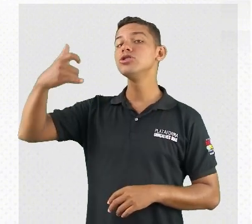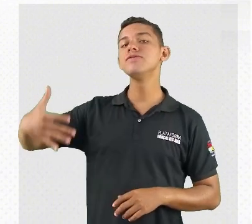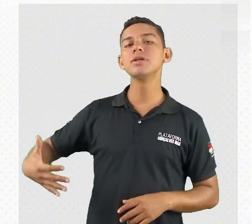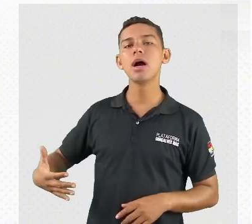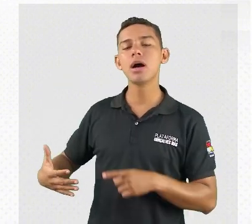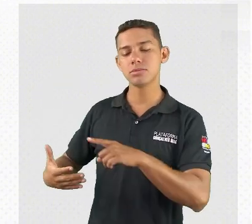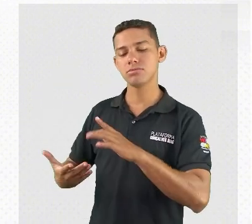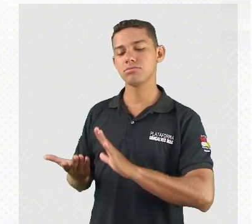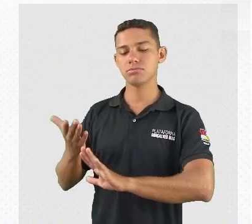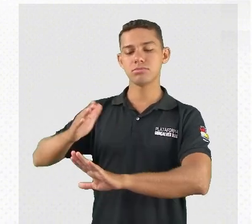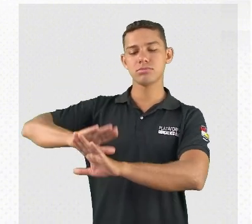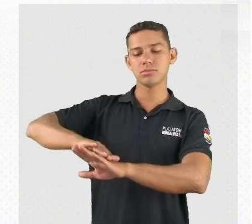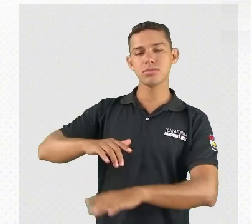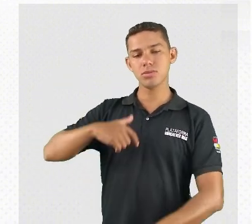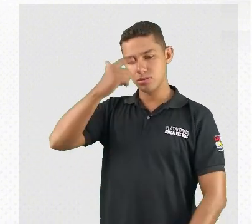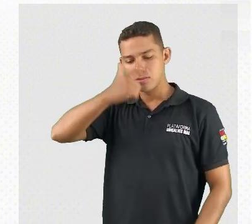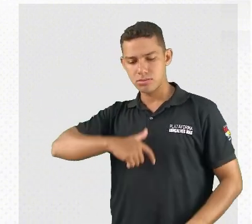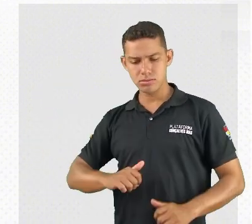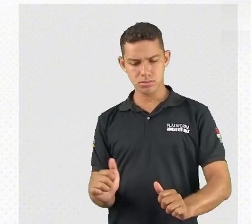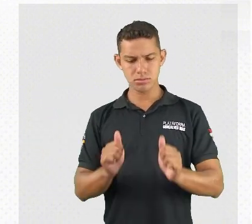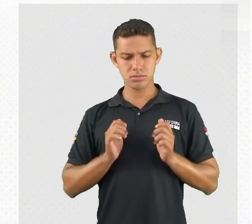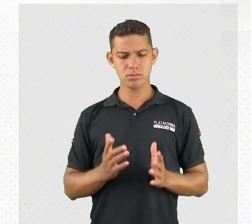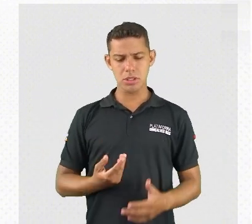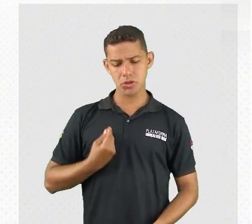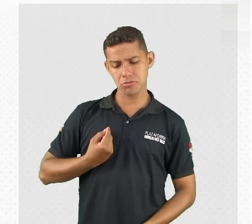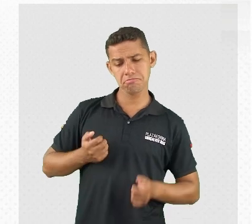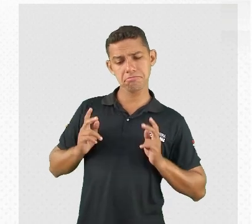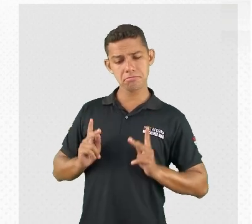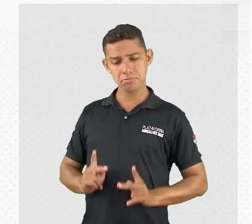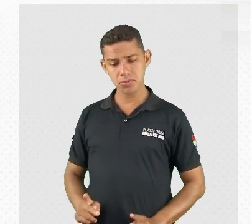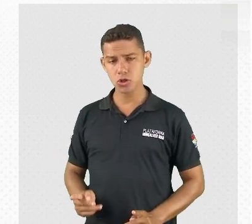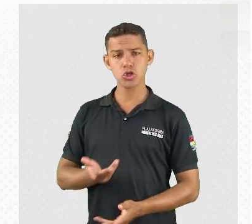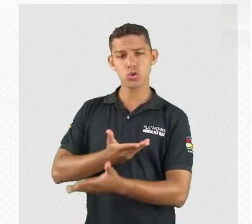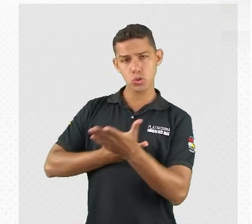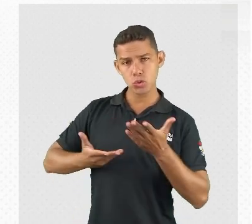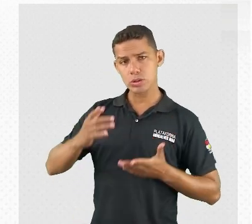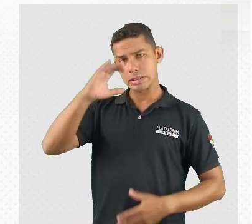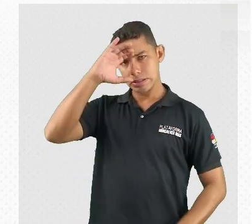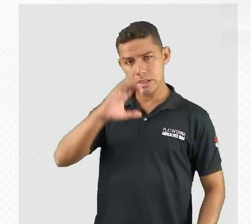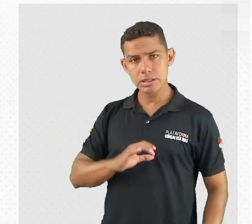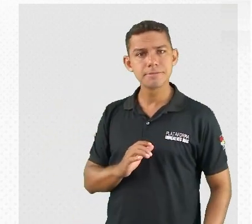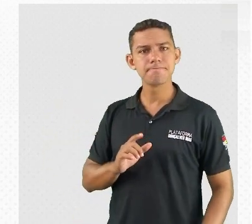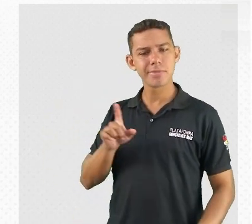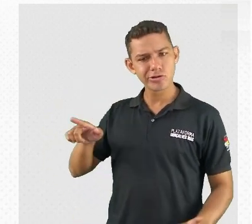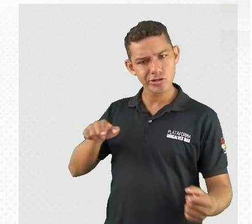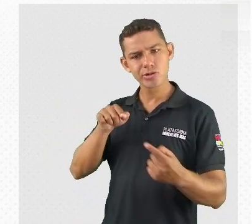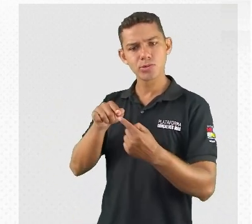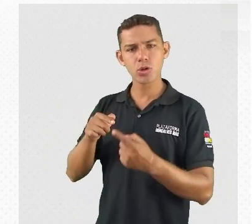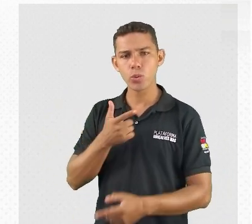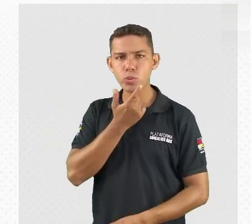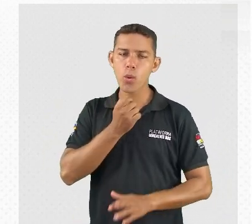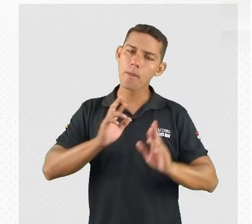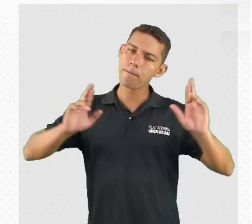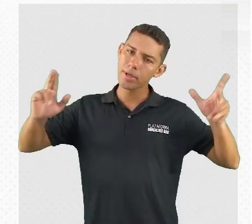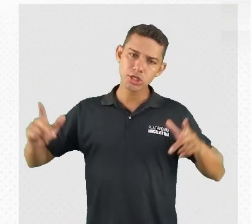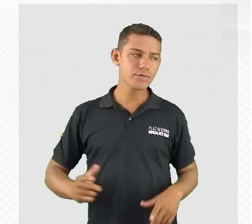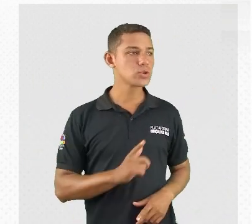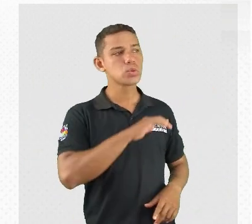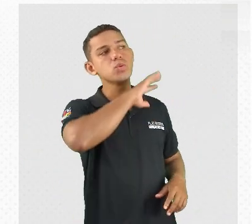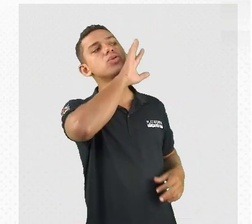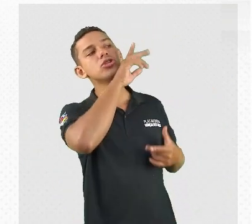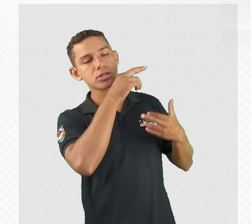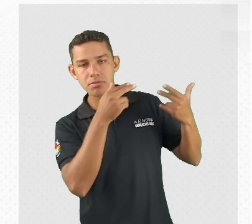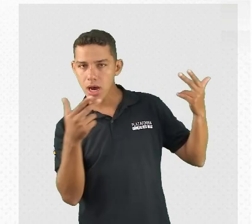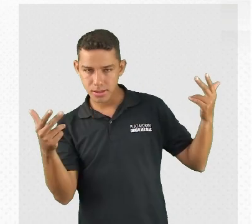justificar, né, o seu convívio em sociedade, né? E é nessa medida em que o homem se difere também dos